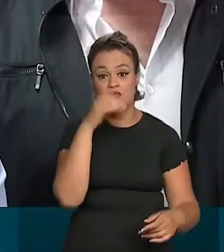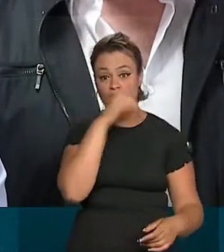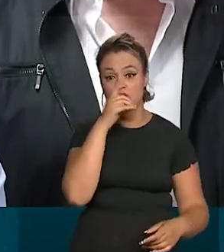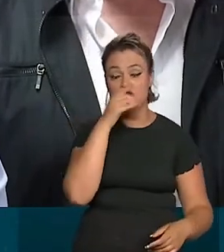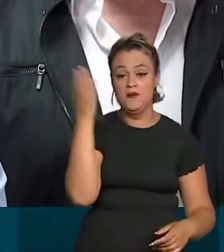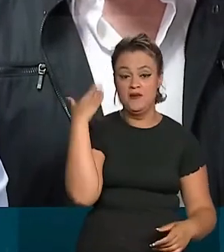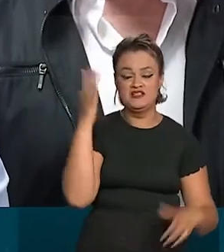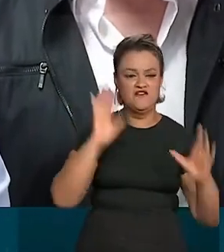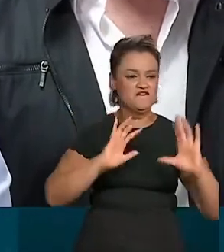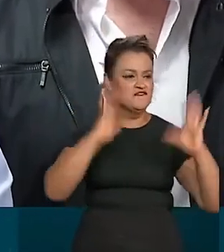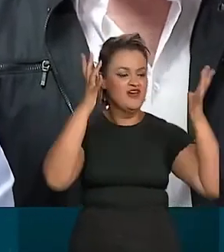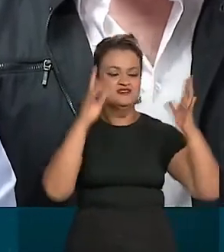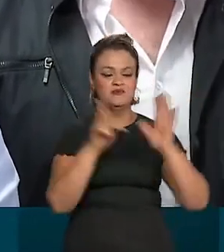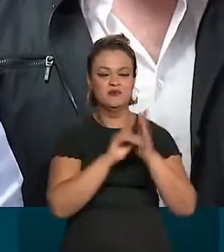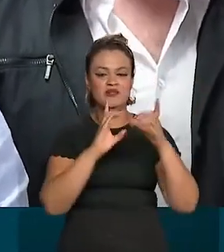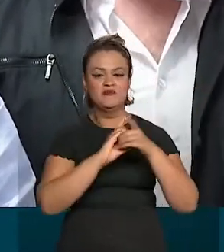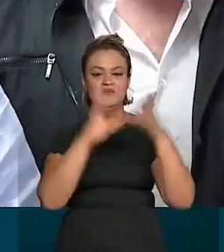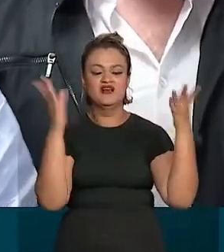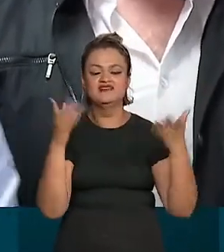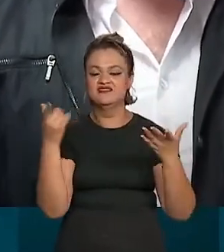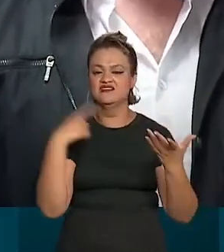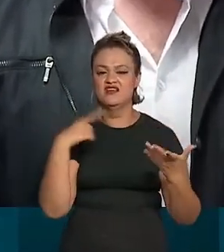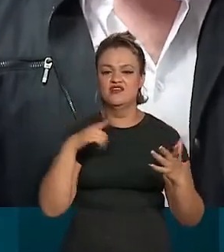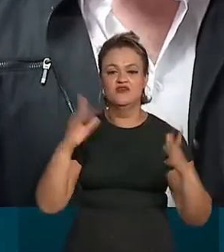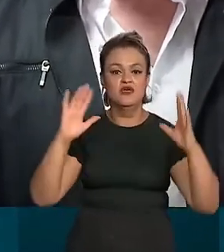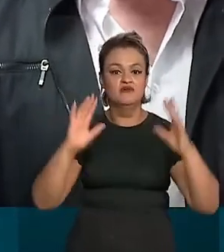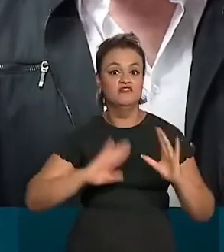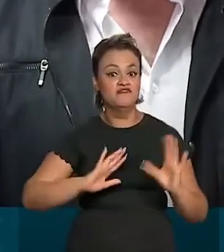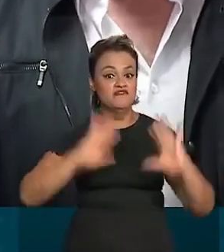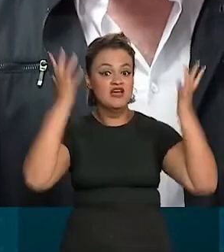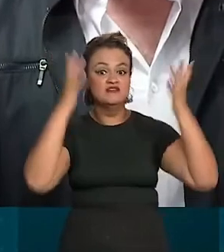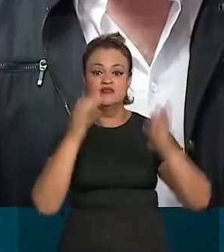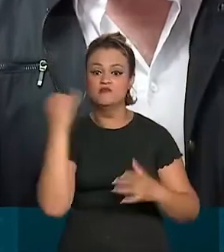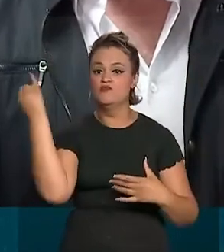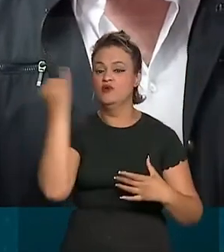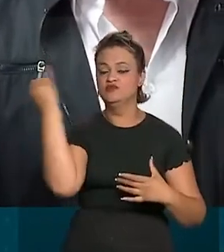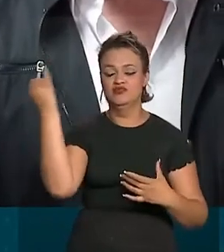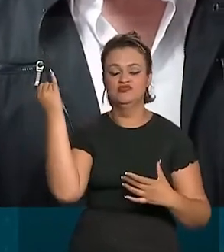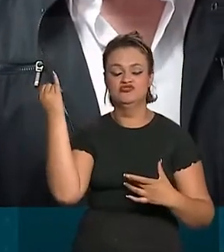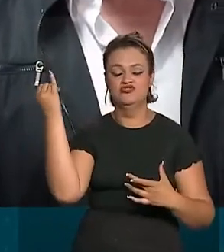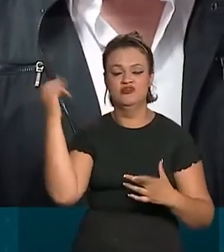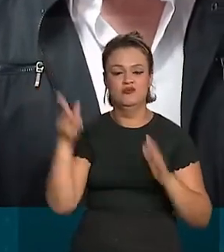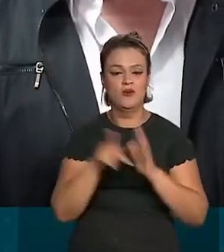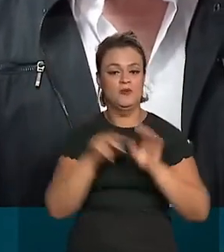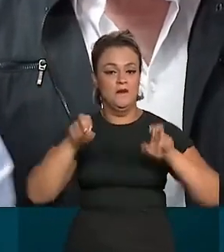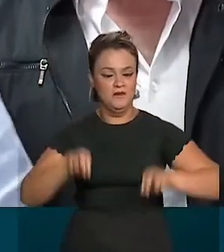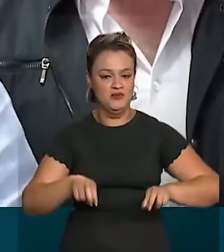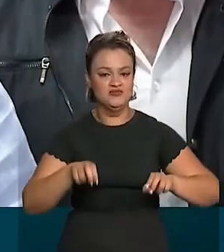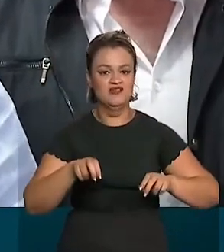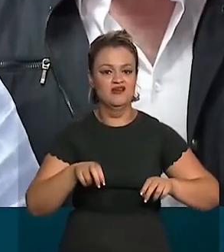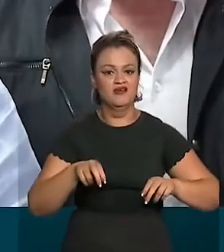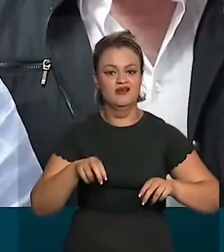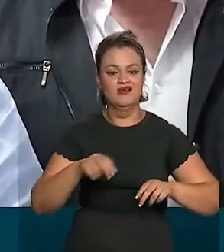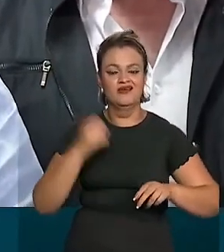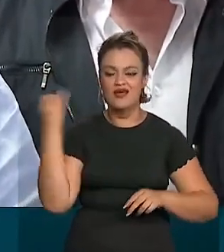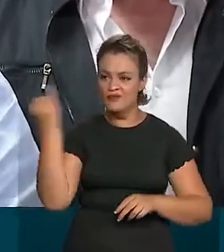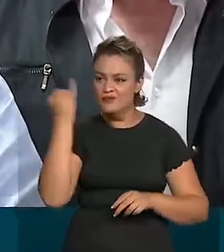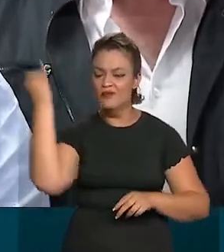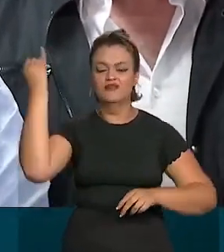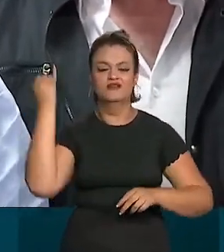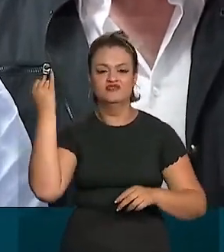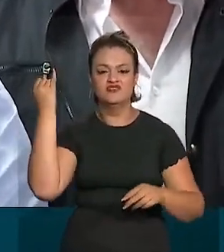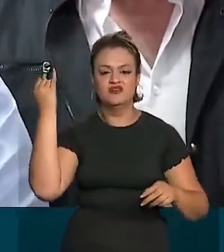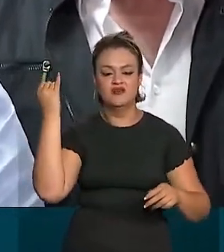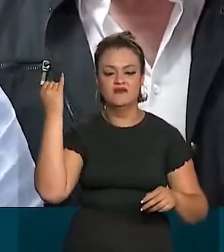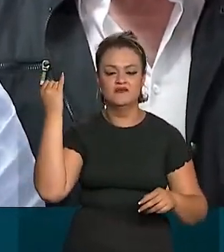democrática do dia 1º, a festa mais importante da posse de um presidente da República na história do presidencialismo